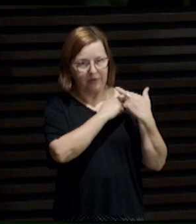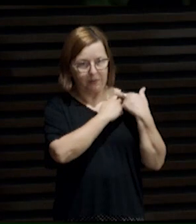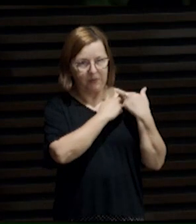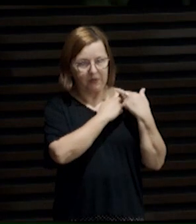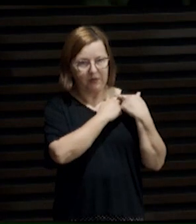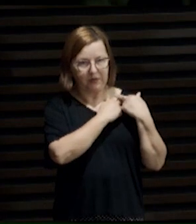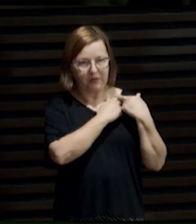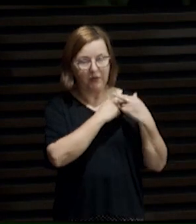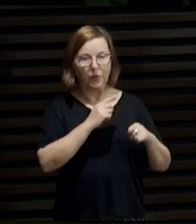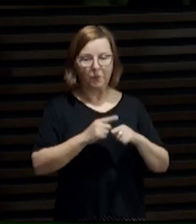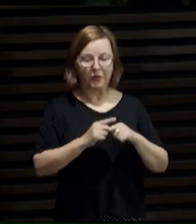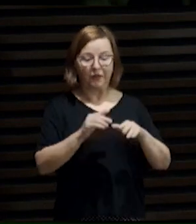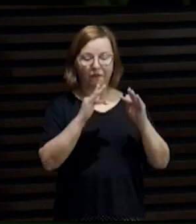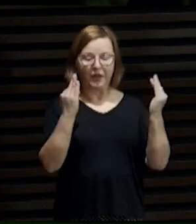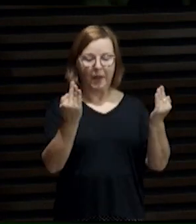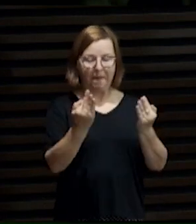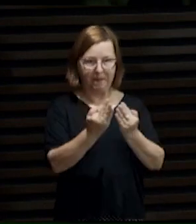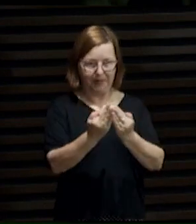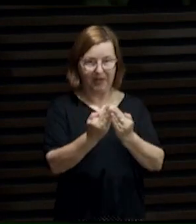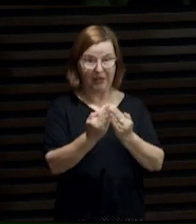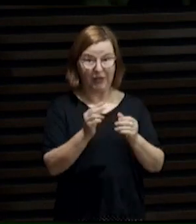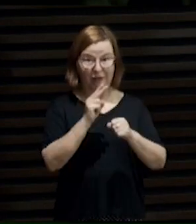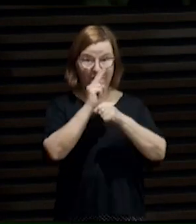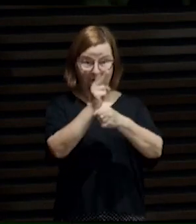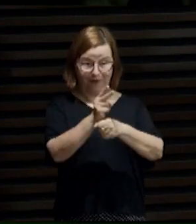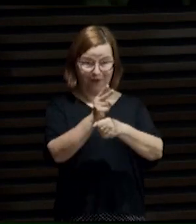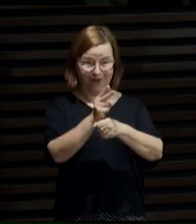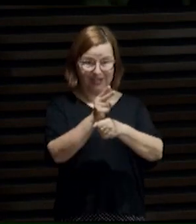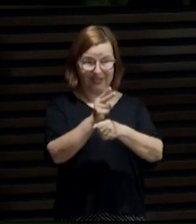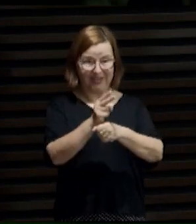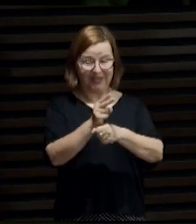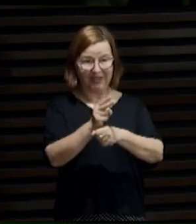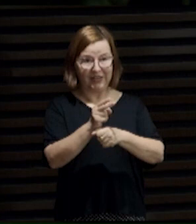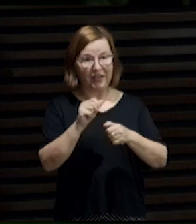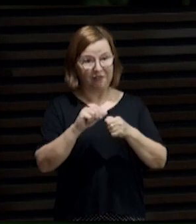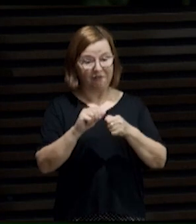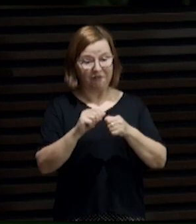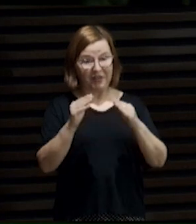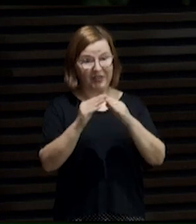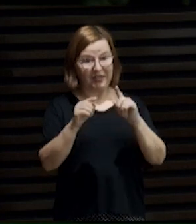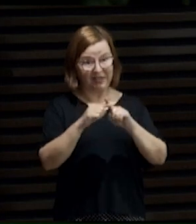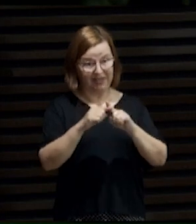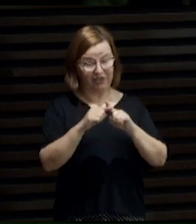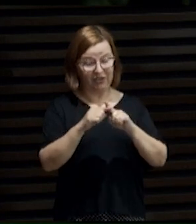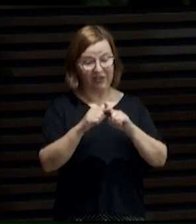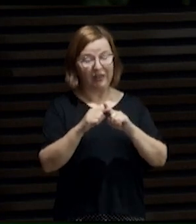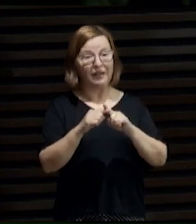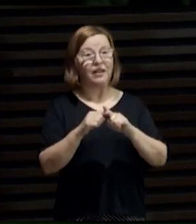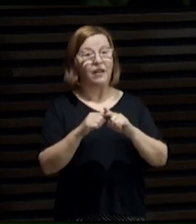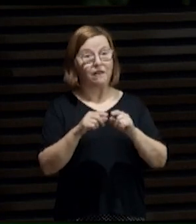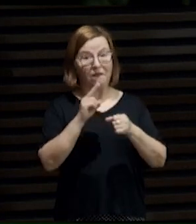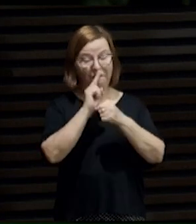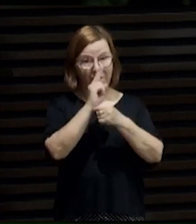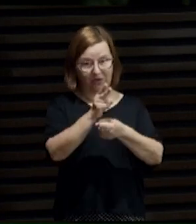igreja forte. Famílias fracas produzem uma igreja fraca. O texto fala, a responsabilidade é